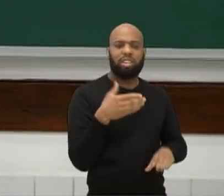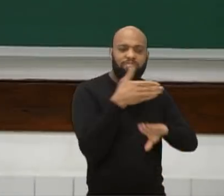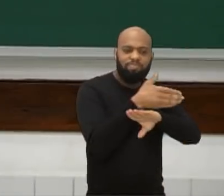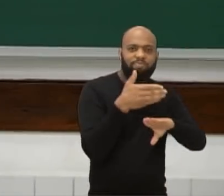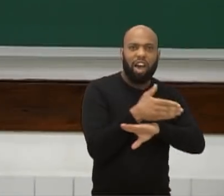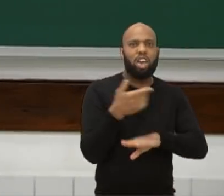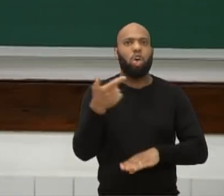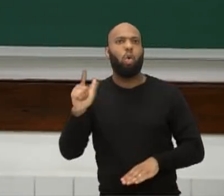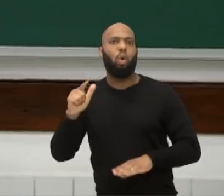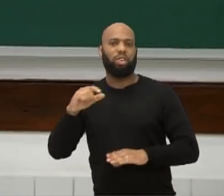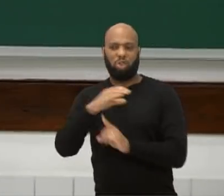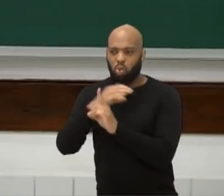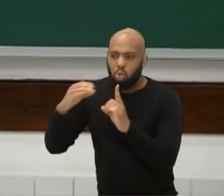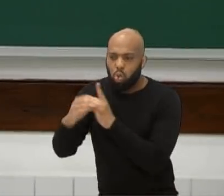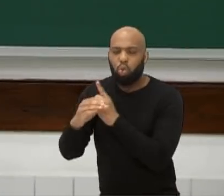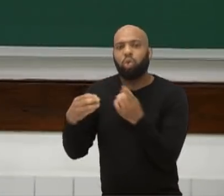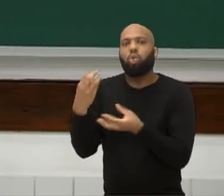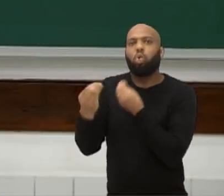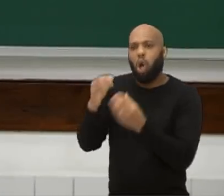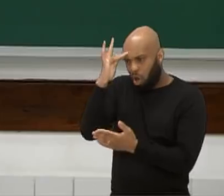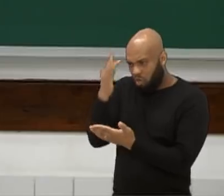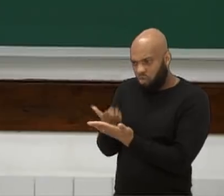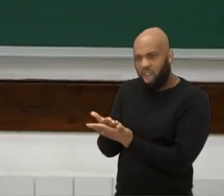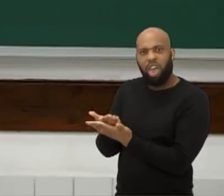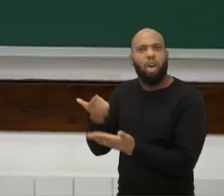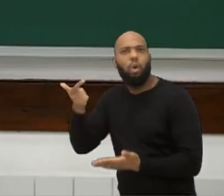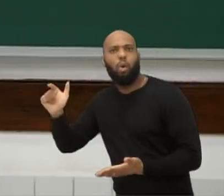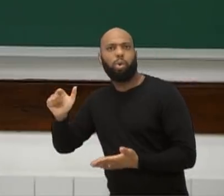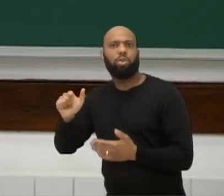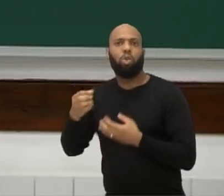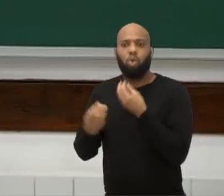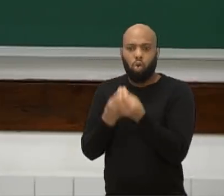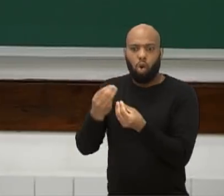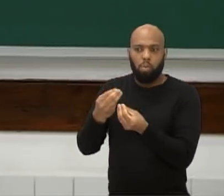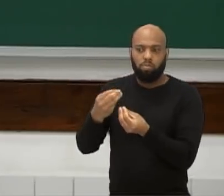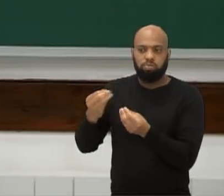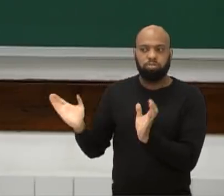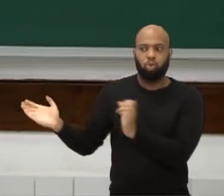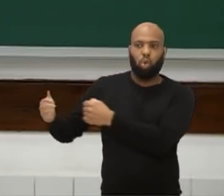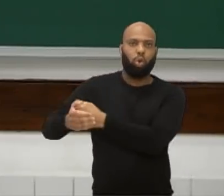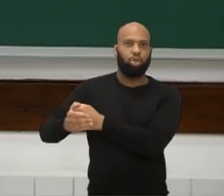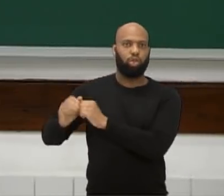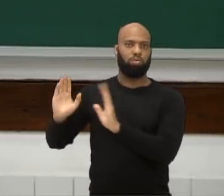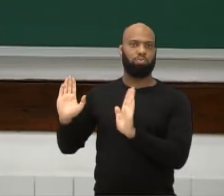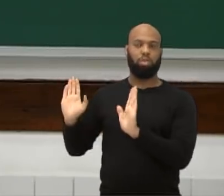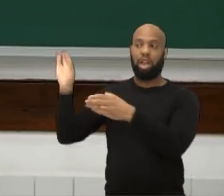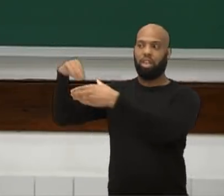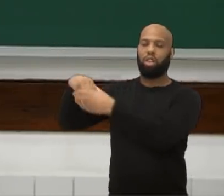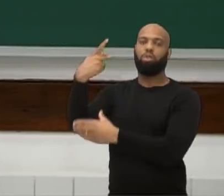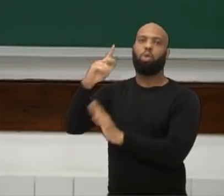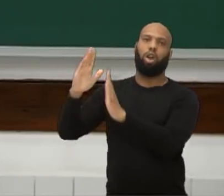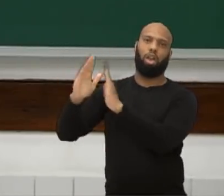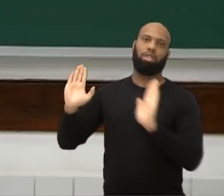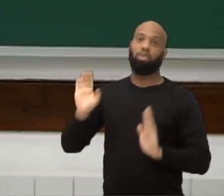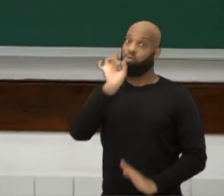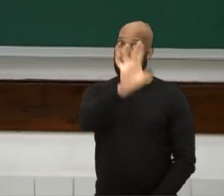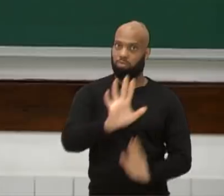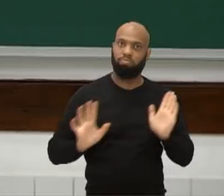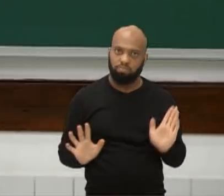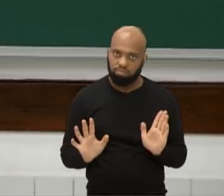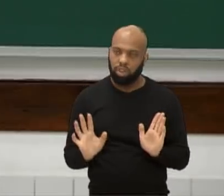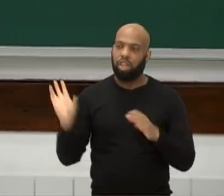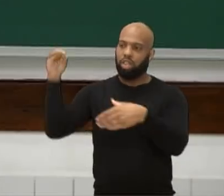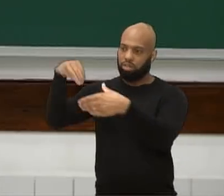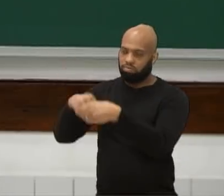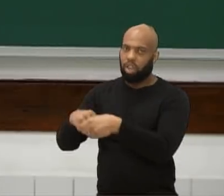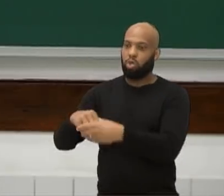culto dessa fé, dessa crença, deveria ser privado, ou seja, dentro da sua casa,